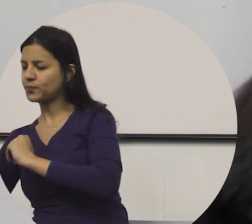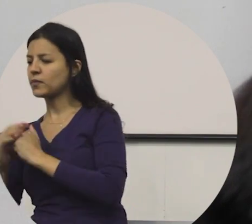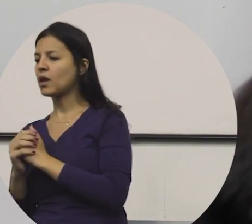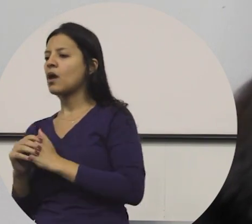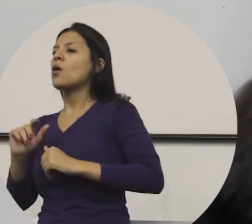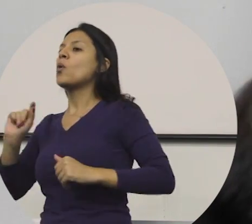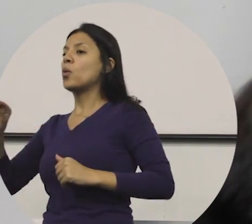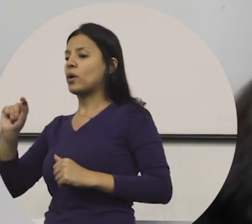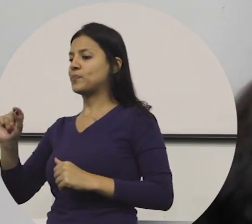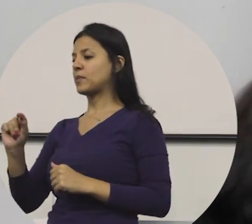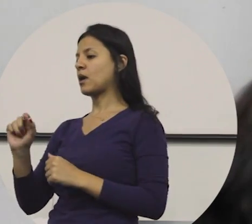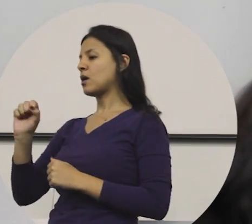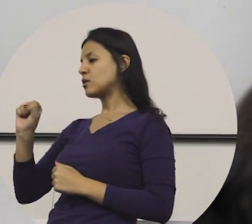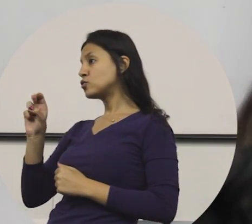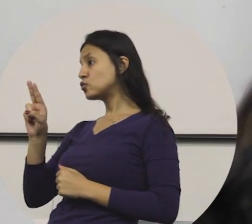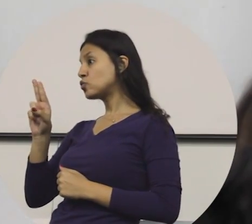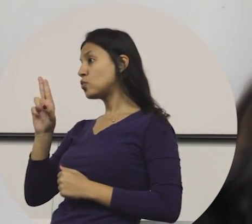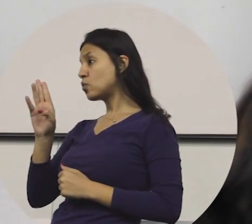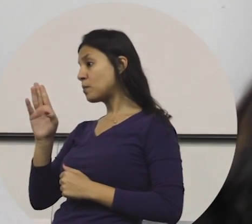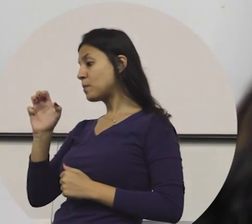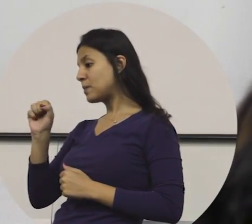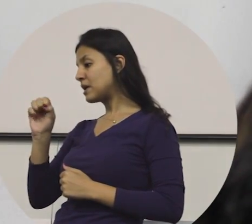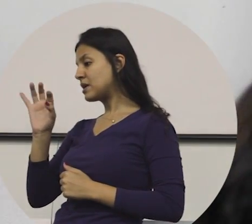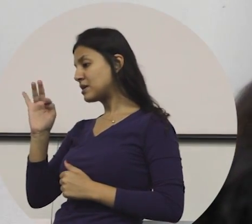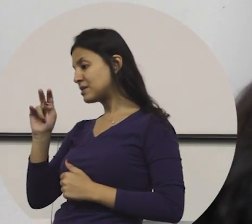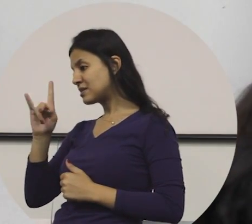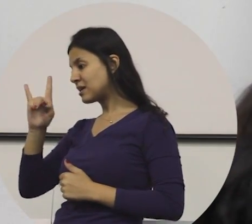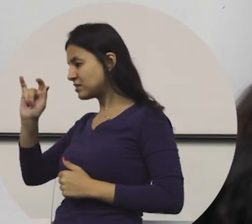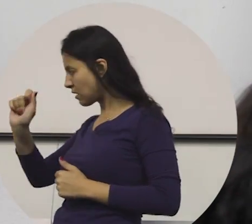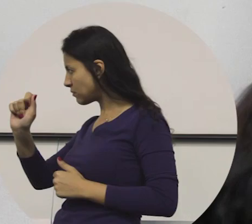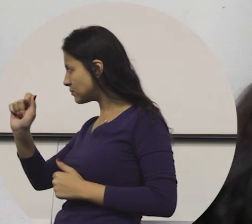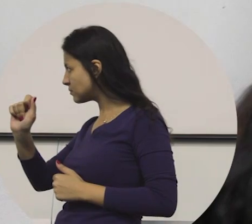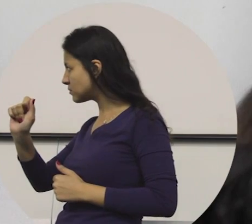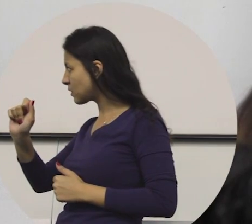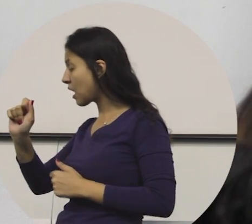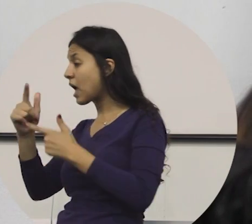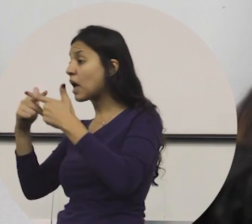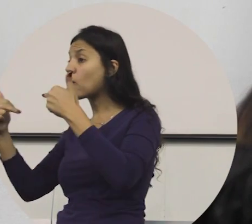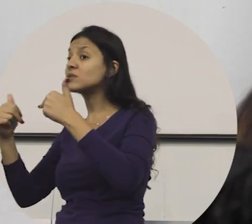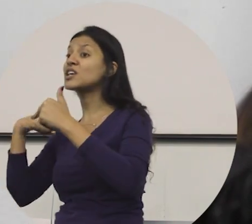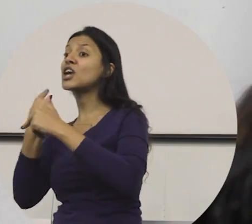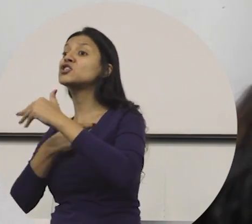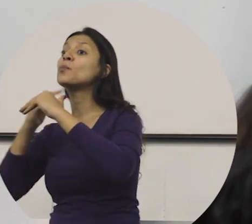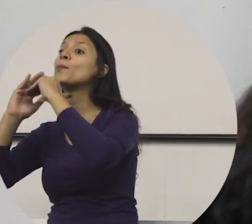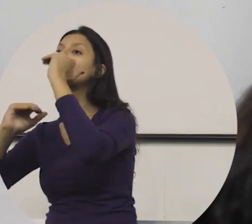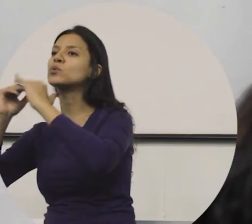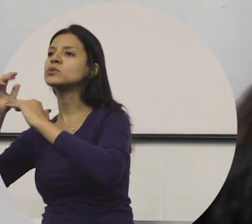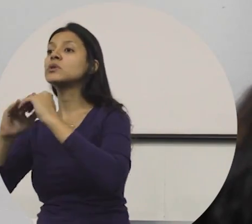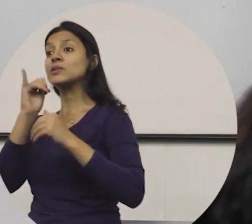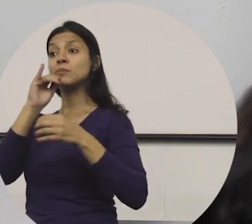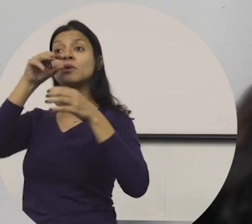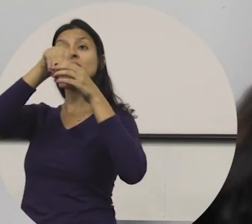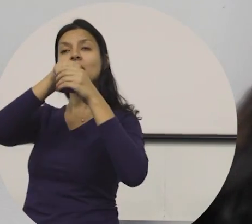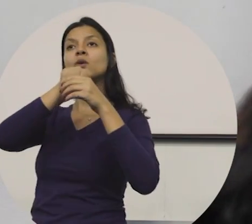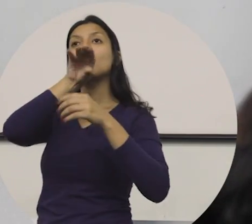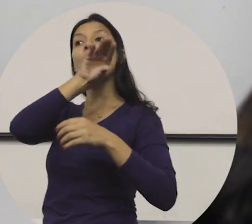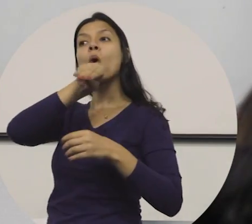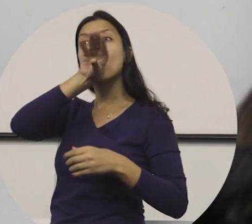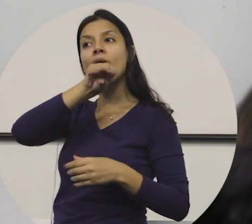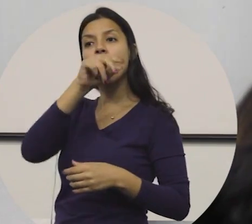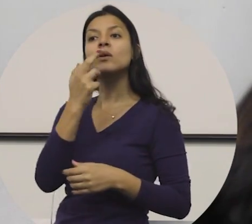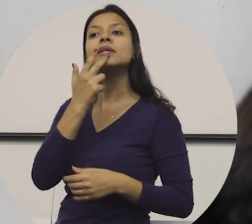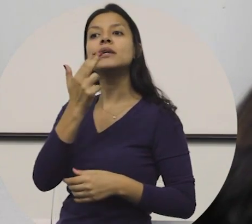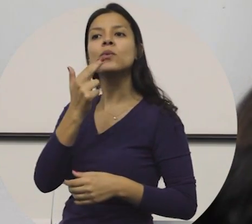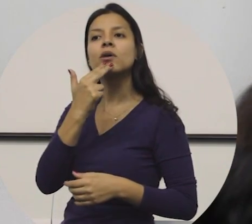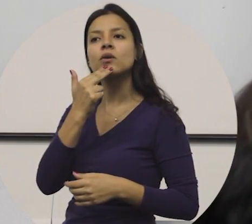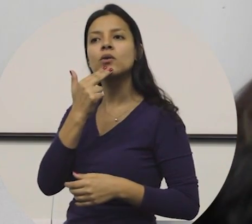que a substância, na verdade, é aquilo que a gente produz. O que é substância na língua oral, então, pessoal? O que,